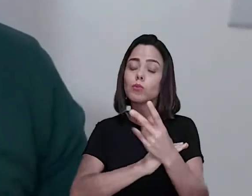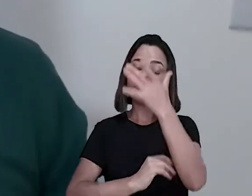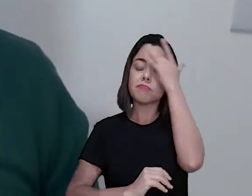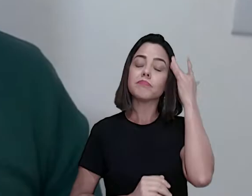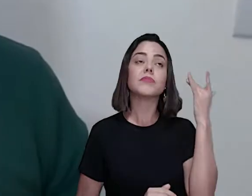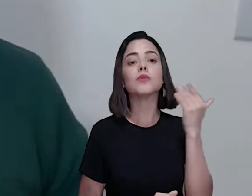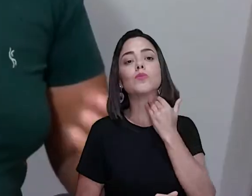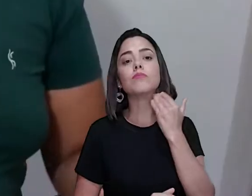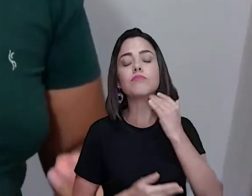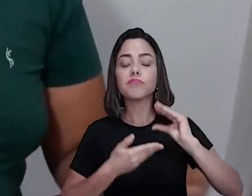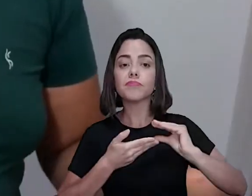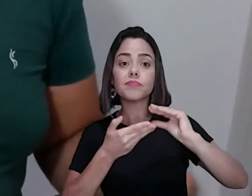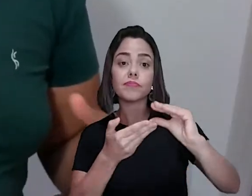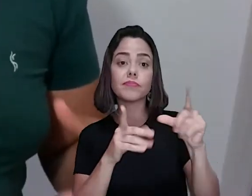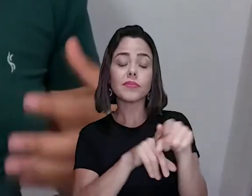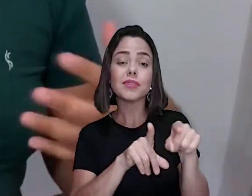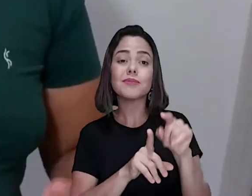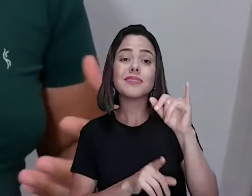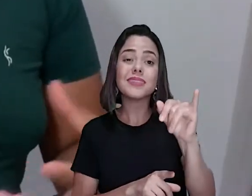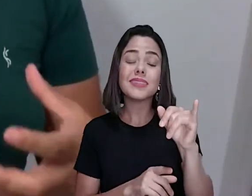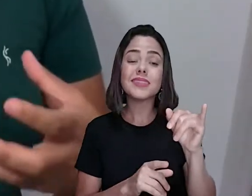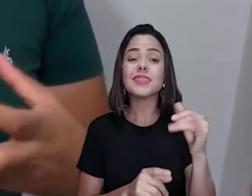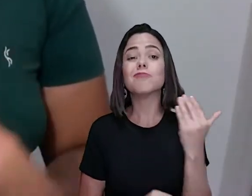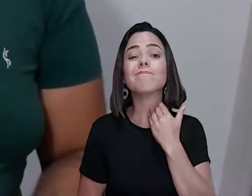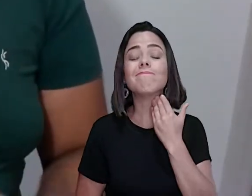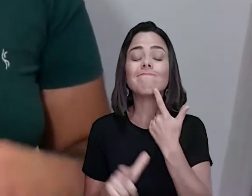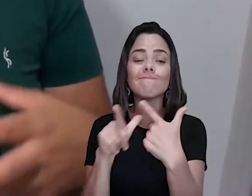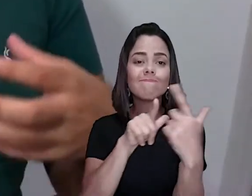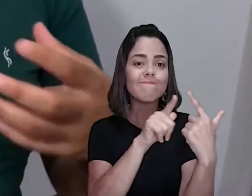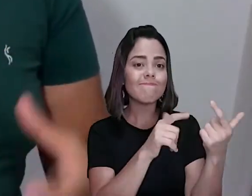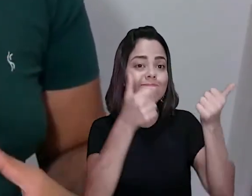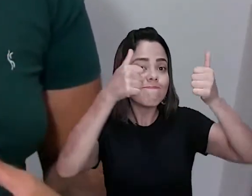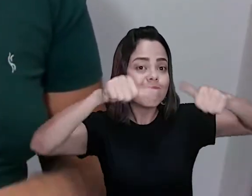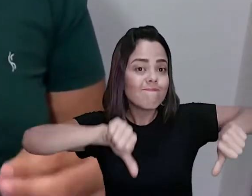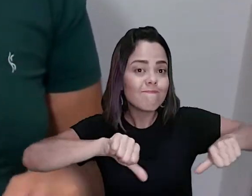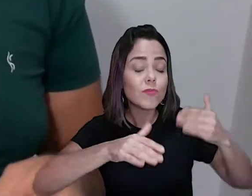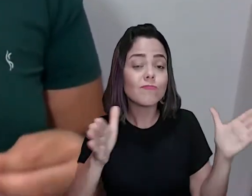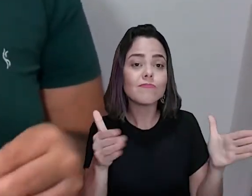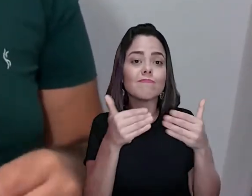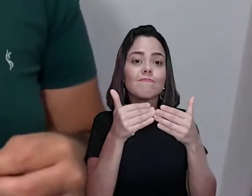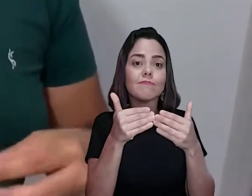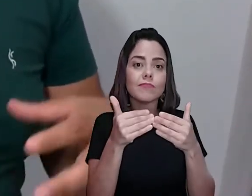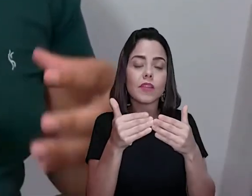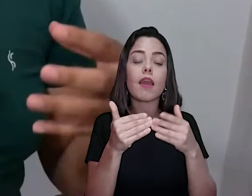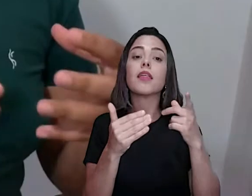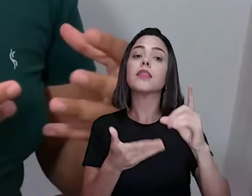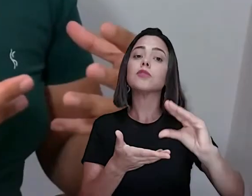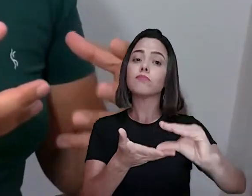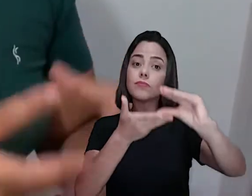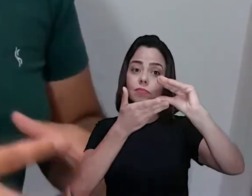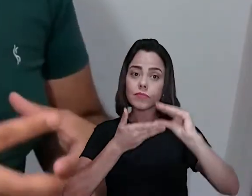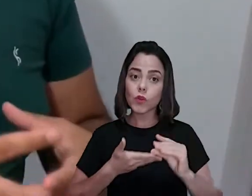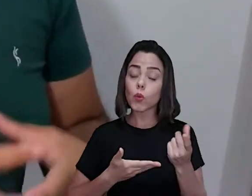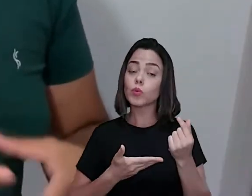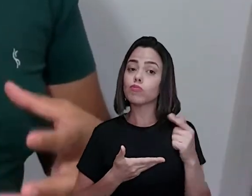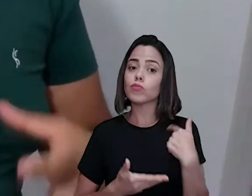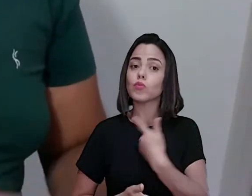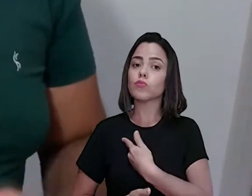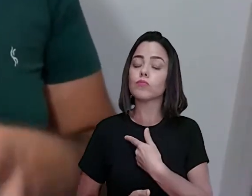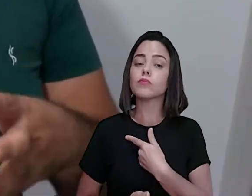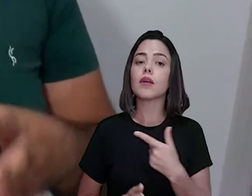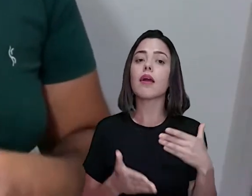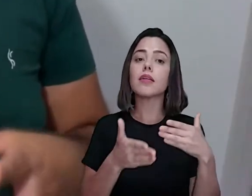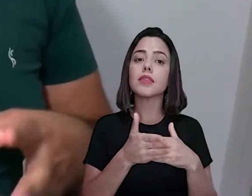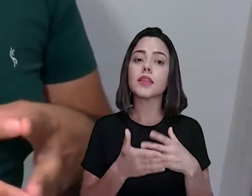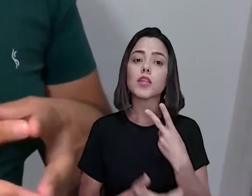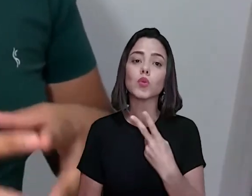os investidores caso os bancos venham ter algum problema e a falência. Ele garante os nossos patrimônios